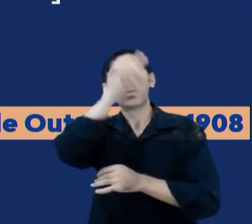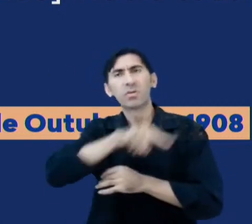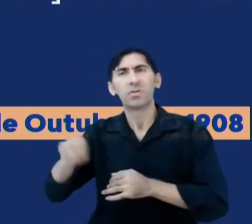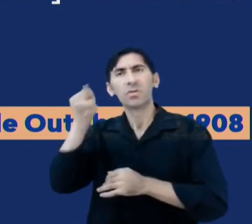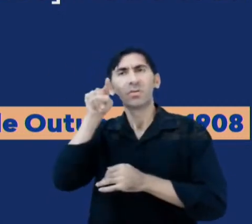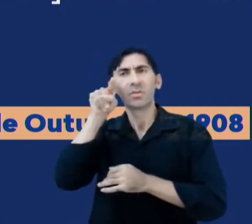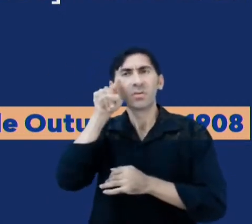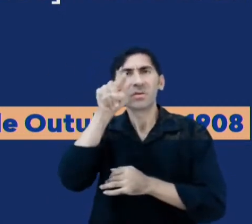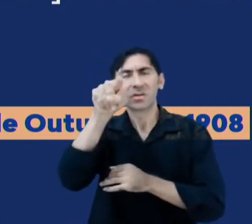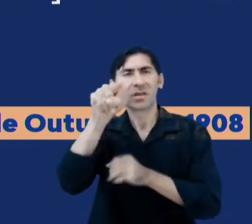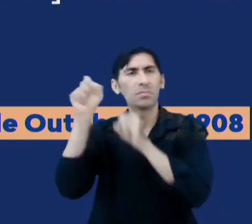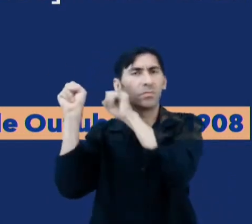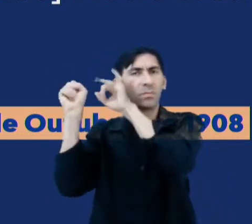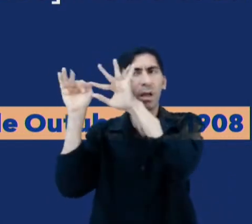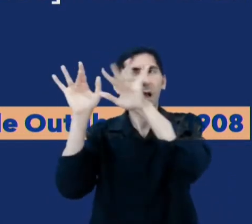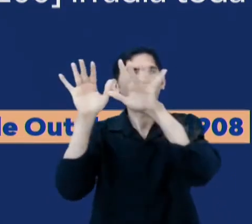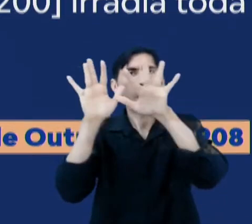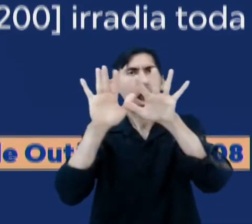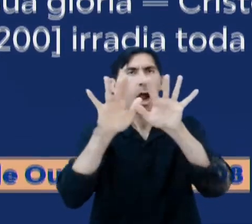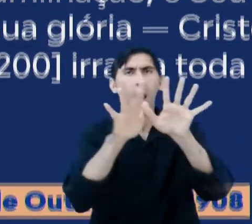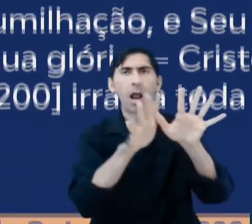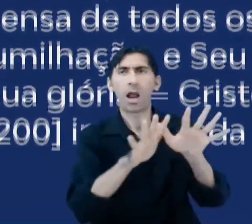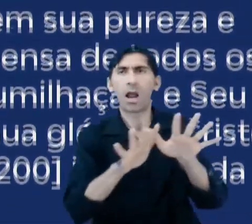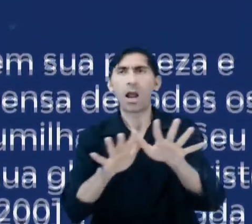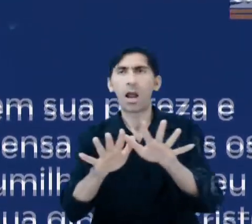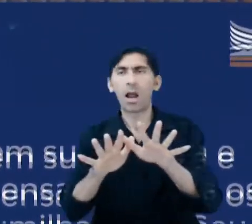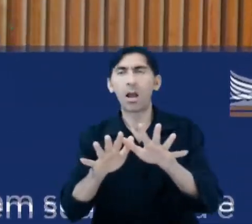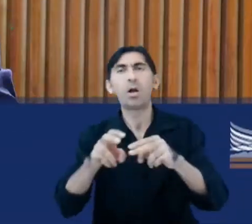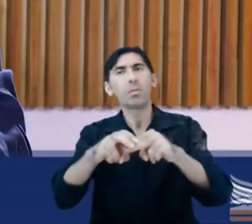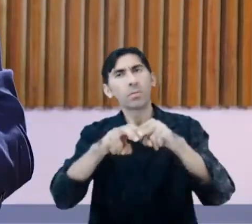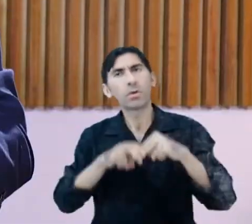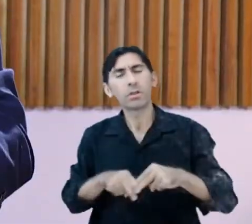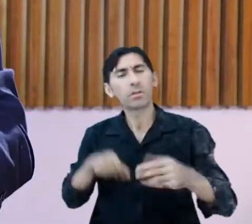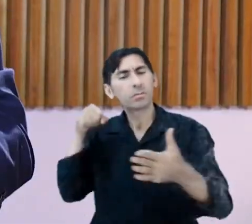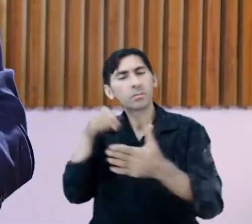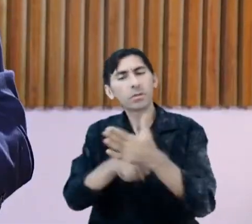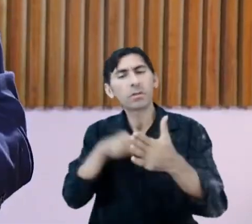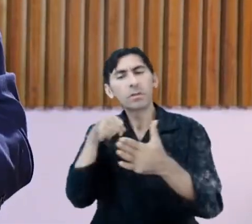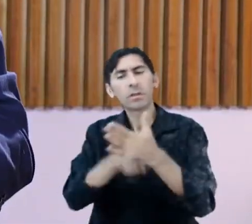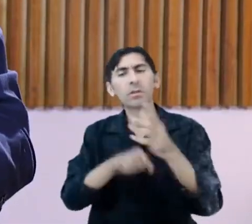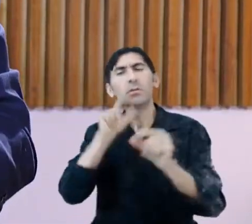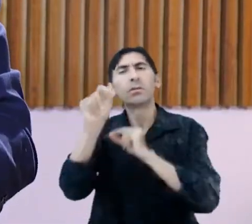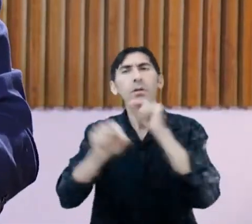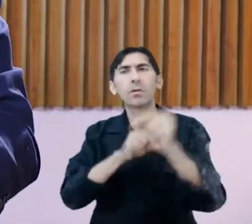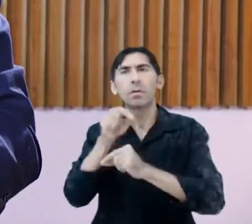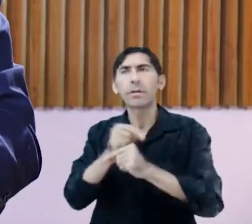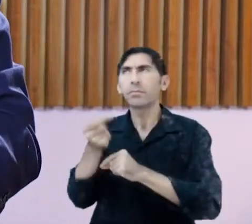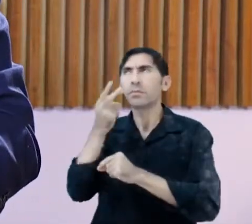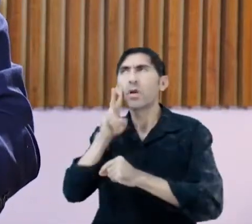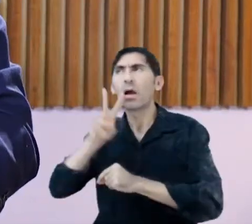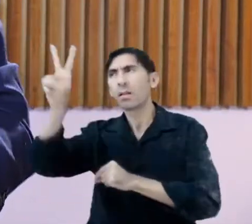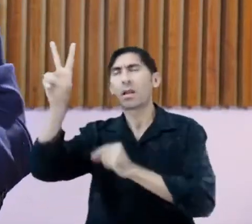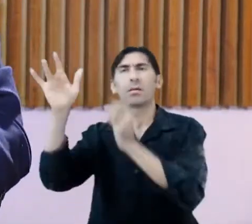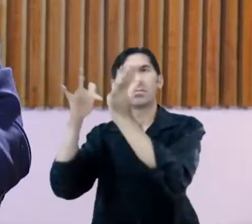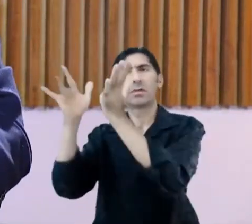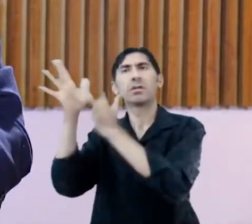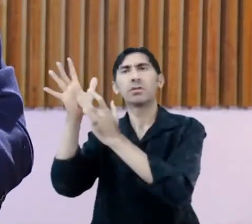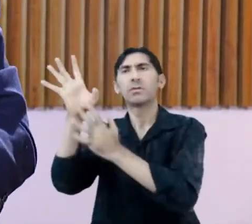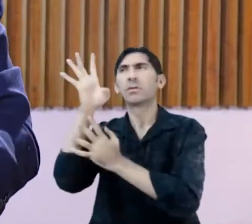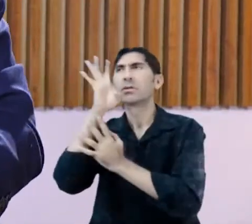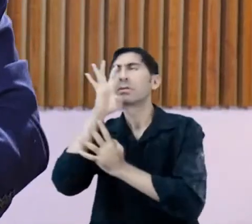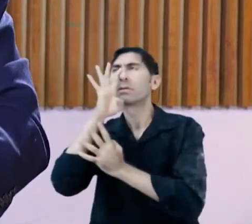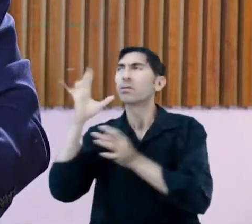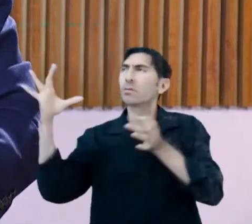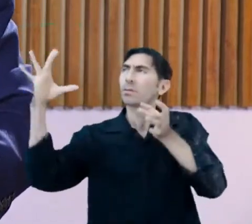toda a glória. Então, queridos irmãos, a nossa batalha é manter o olhar fixo em Cristo, é manter-nos conectados